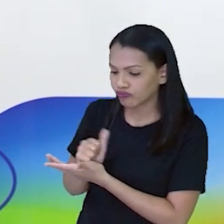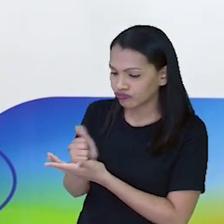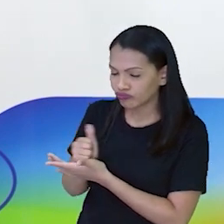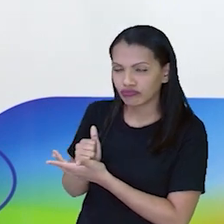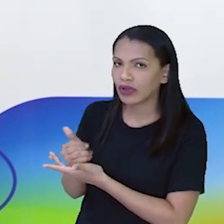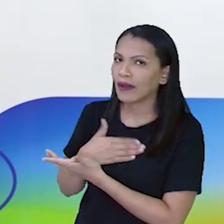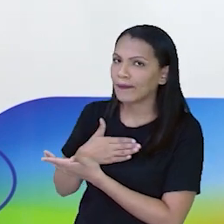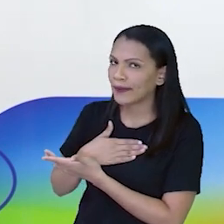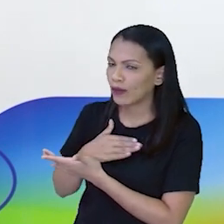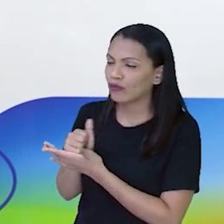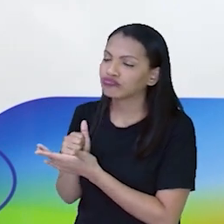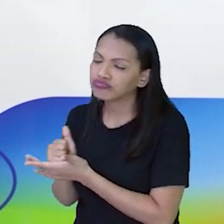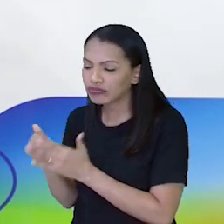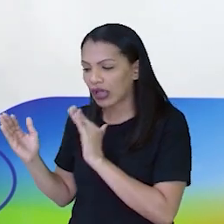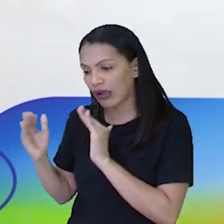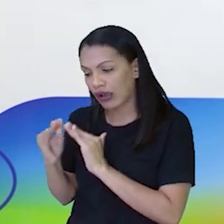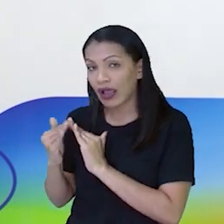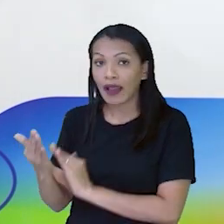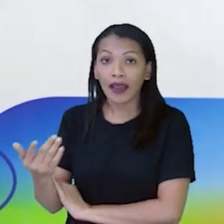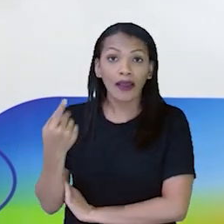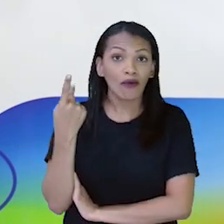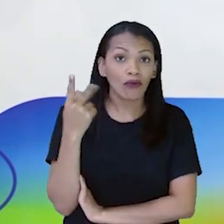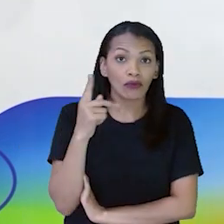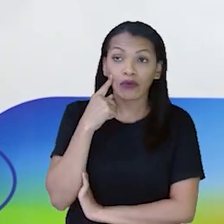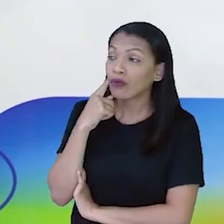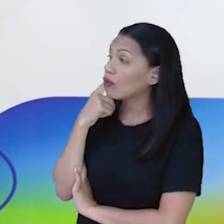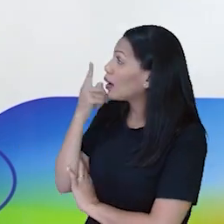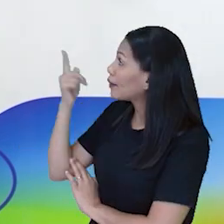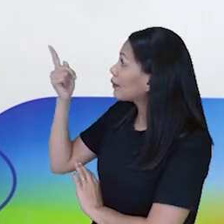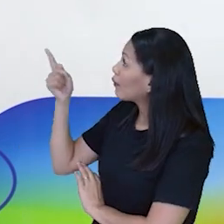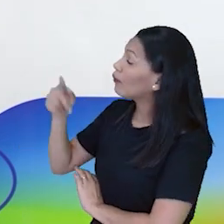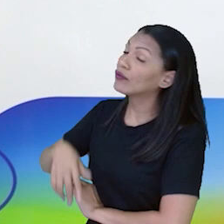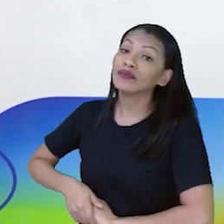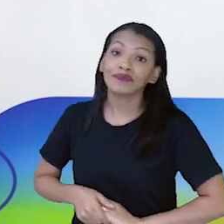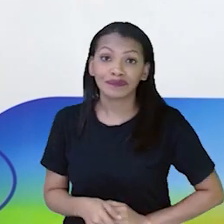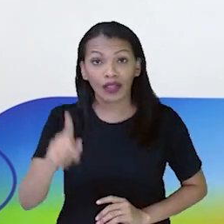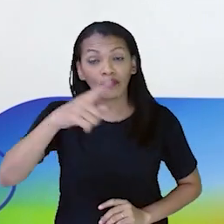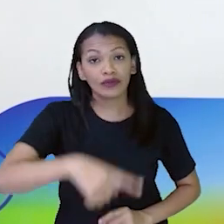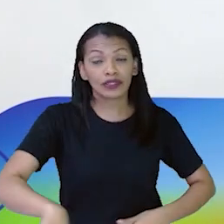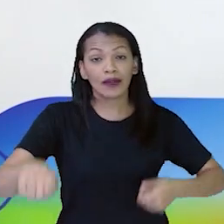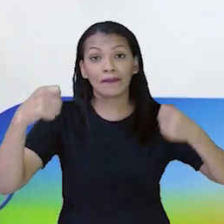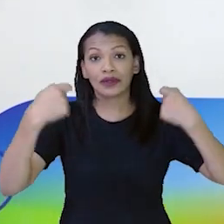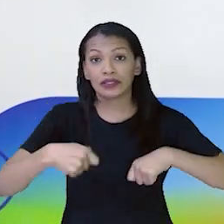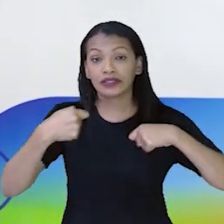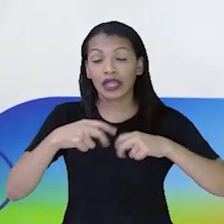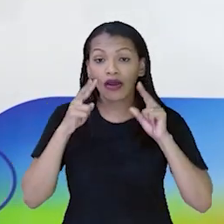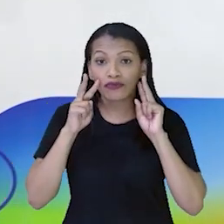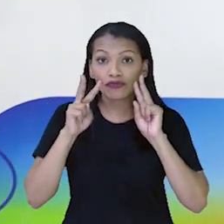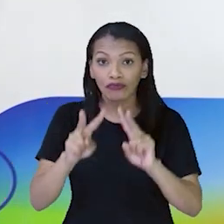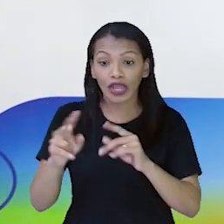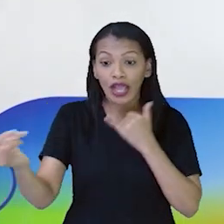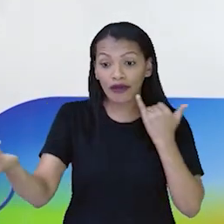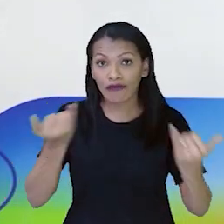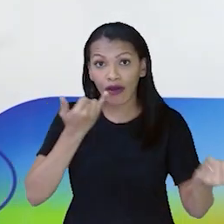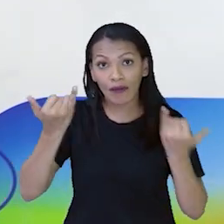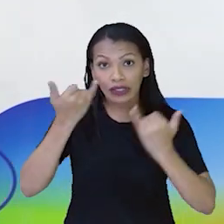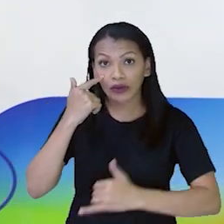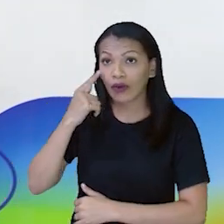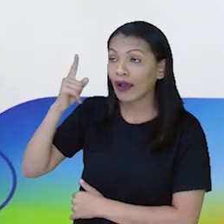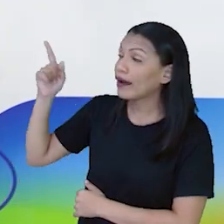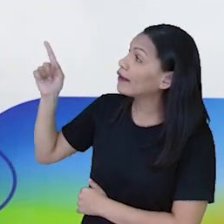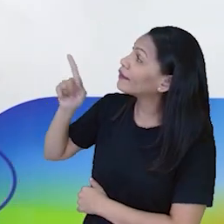seu brinquedo. É o brinquedo que a gente está aqui, tá certo? Então, vocês têm que se ater à informação que está aqui. Olha